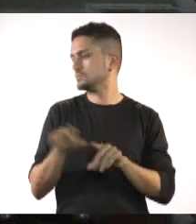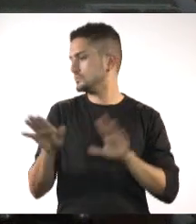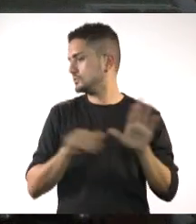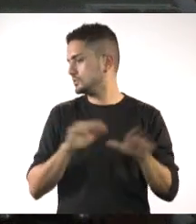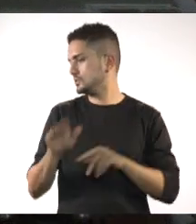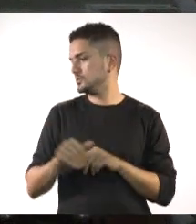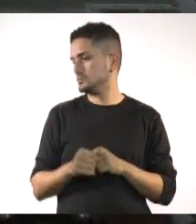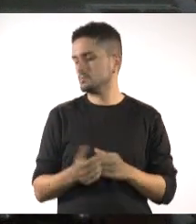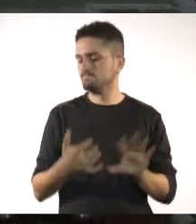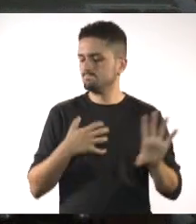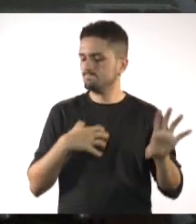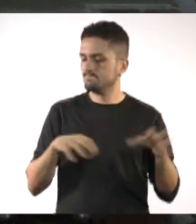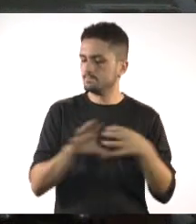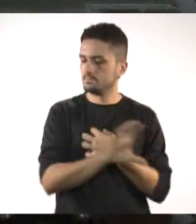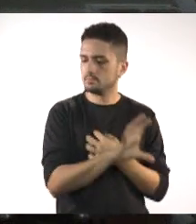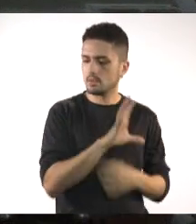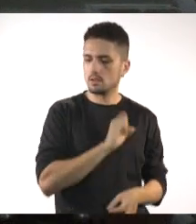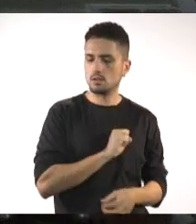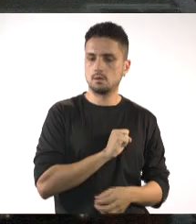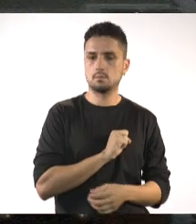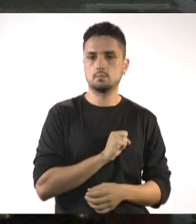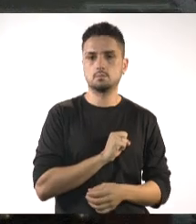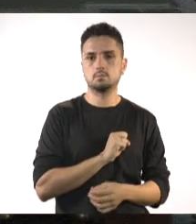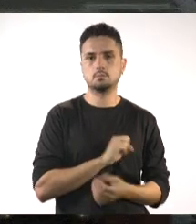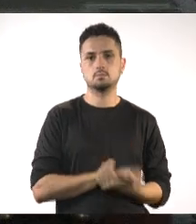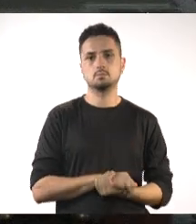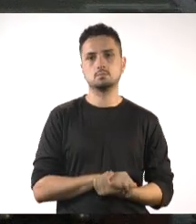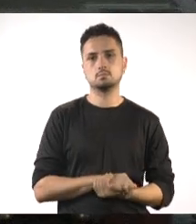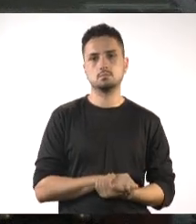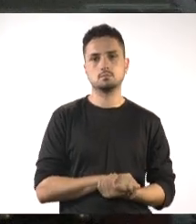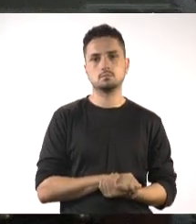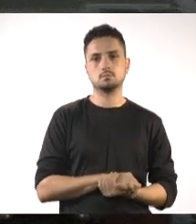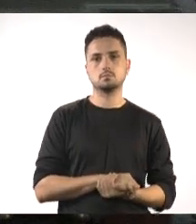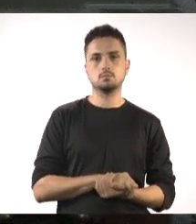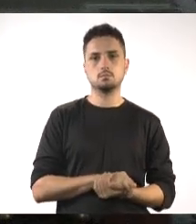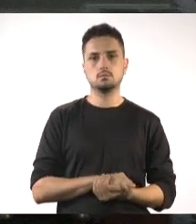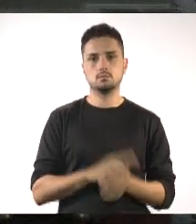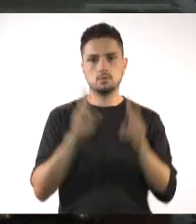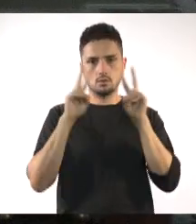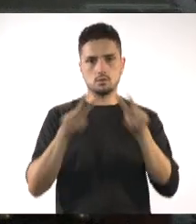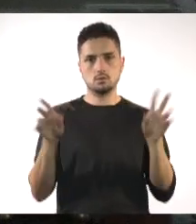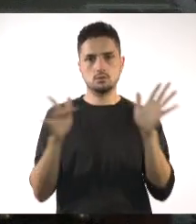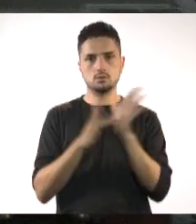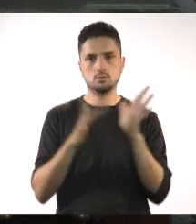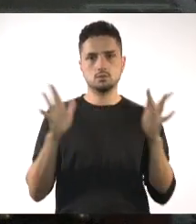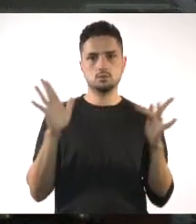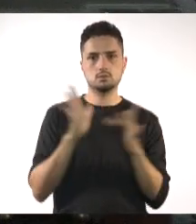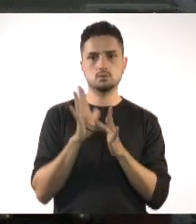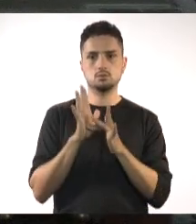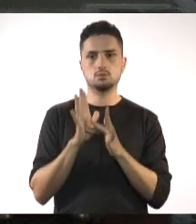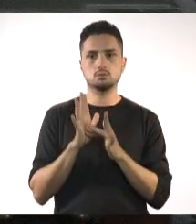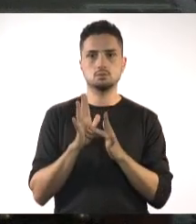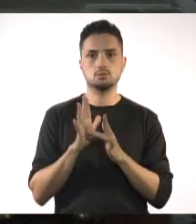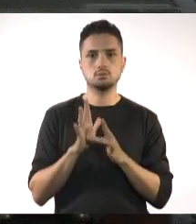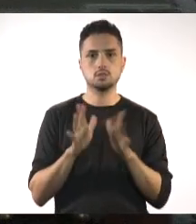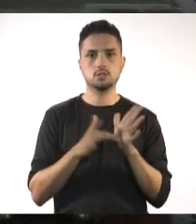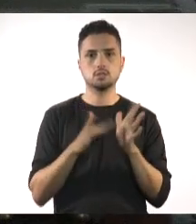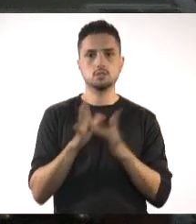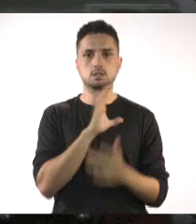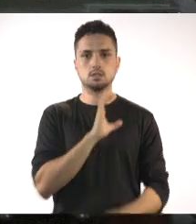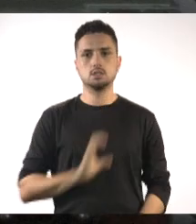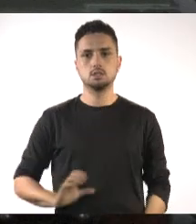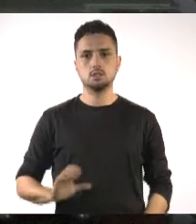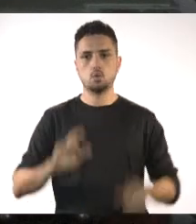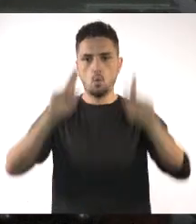sentir compaixão, de ver, como o Padre Manangão bem colocou, aos olhos pela perspectiva de Jesus Cristo, uma perspectiva de humanidade,